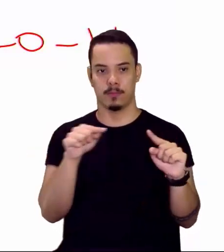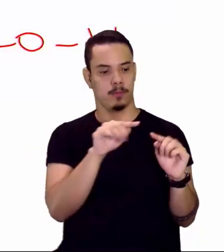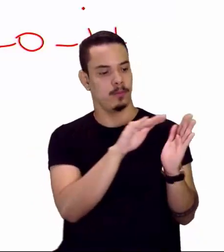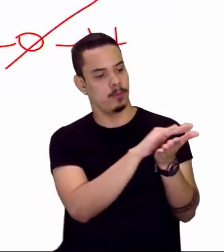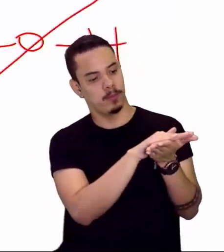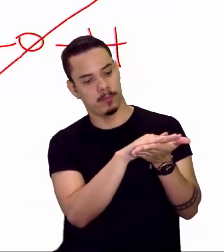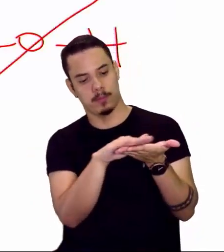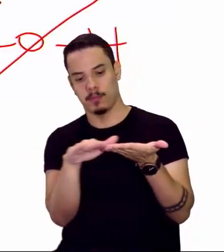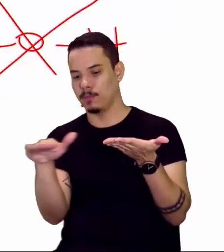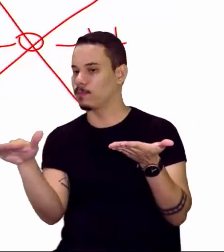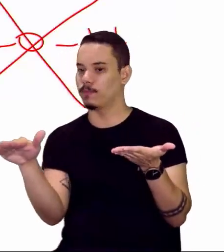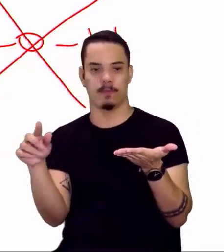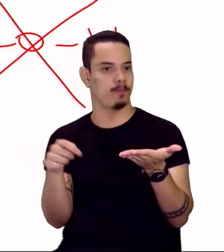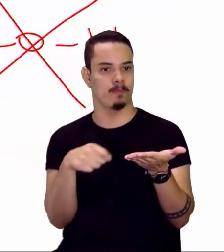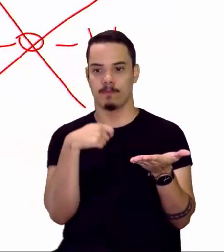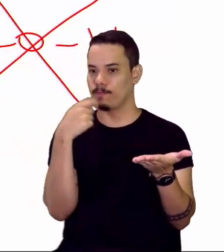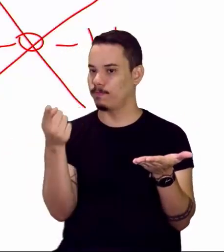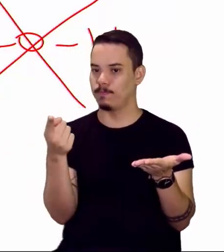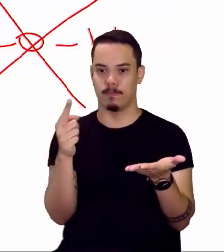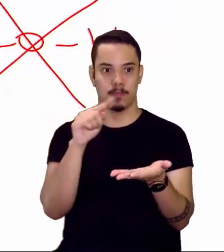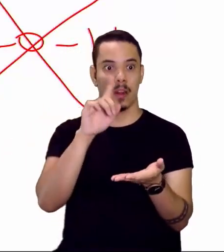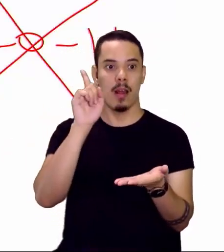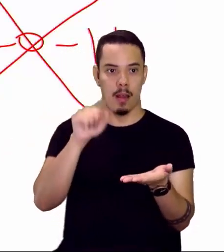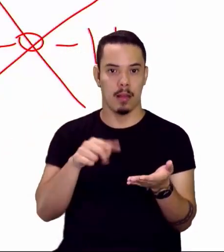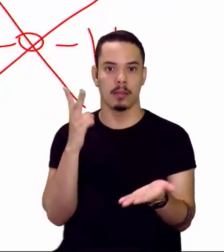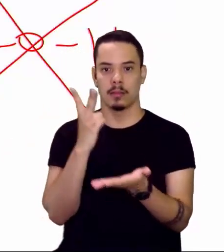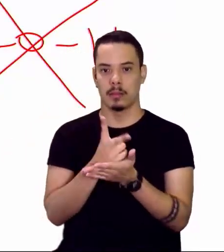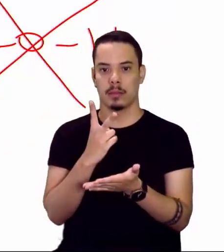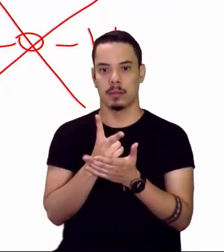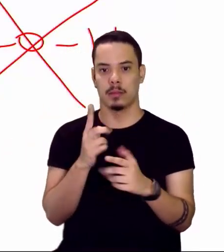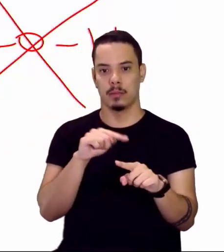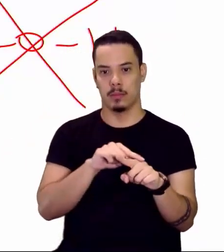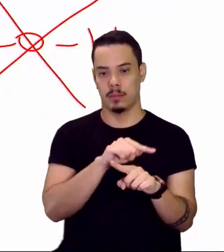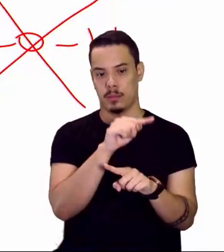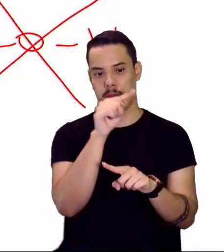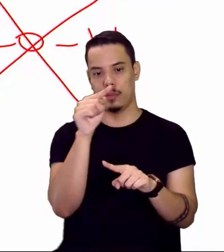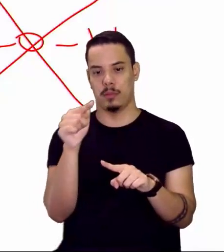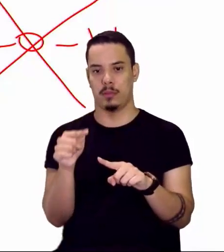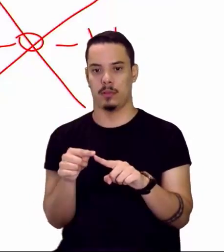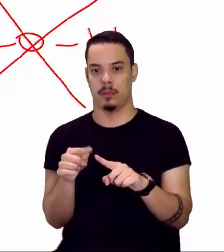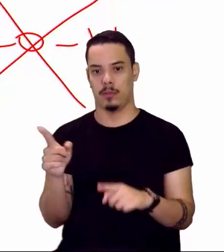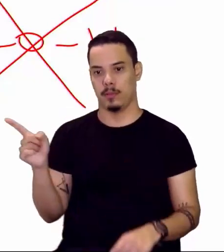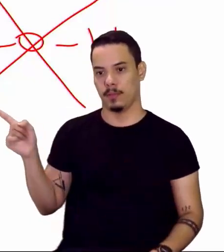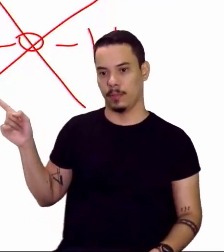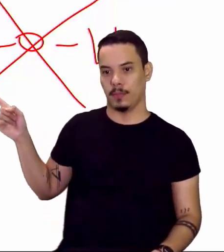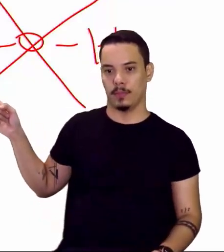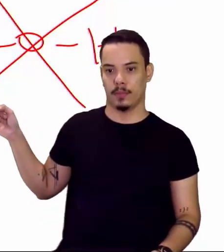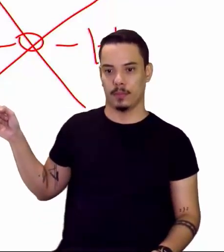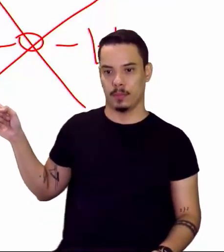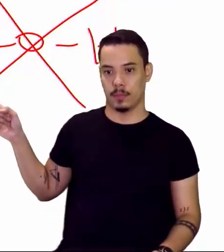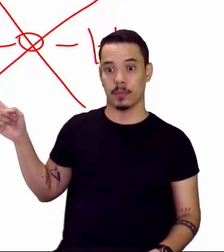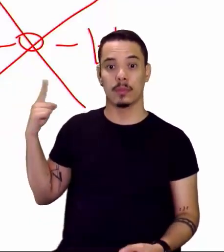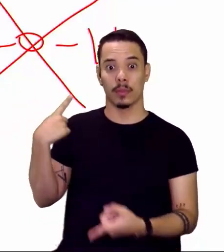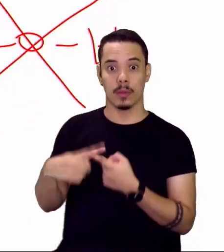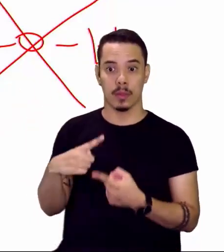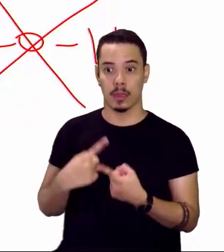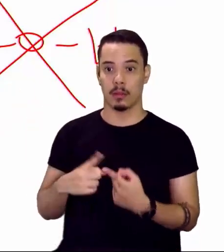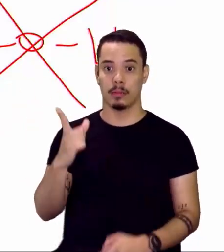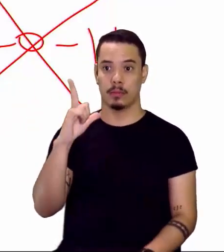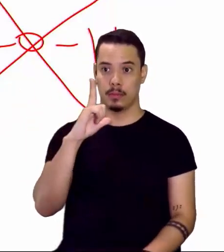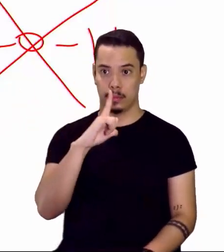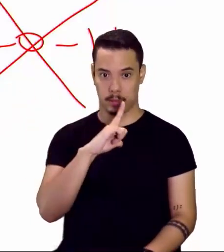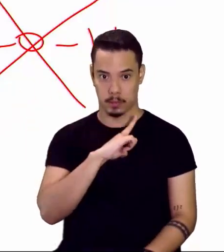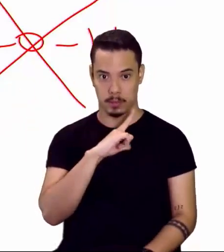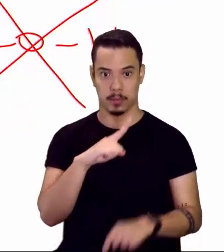linear. Então, isso não existe. Por quê? Porque existem elétrons que